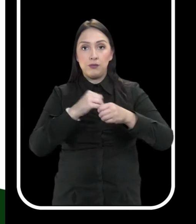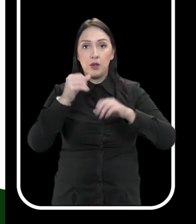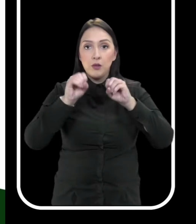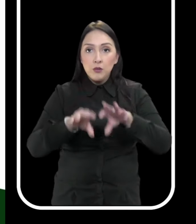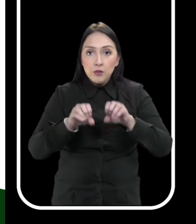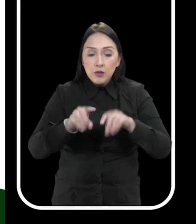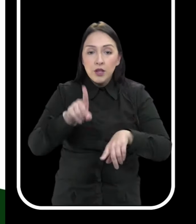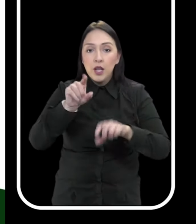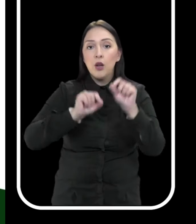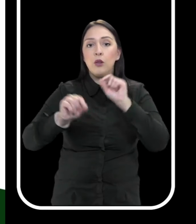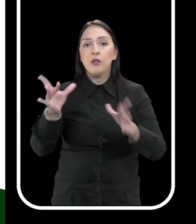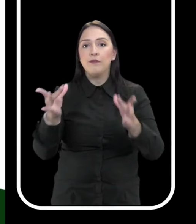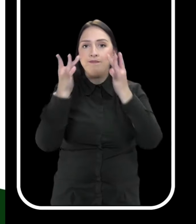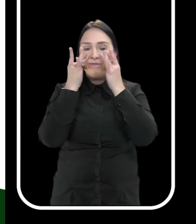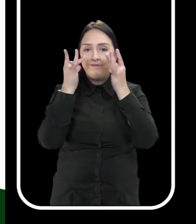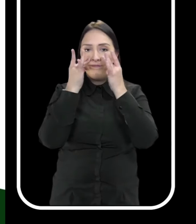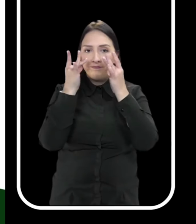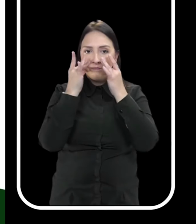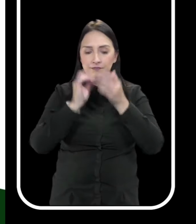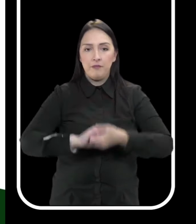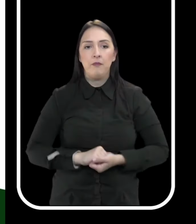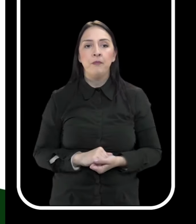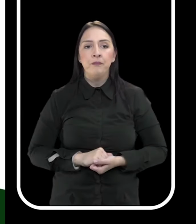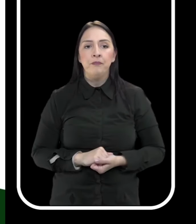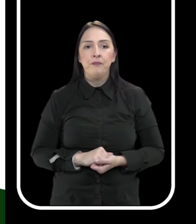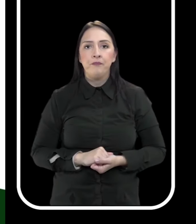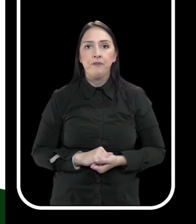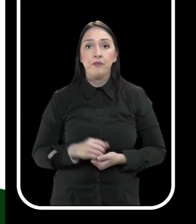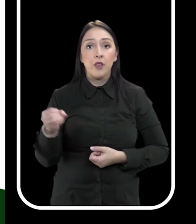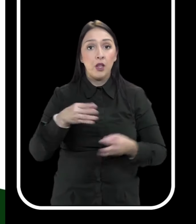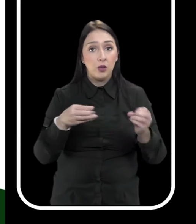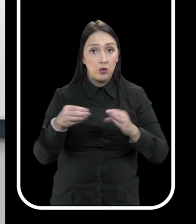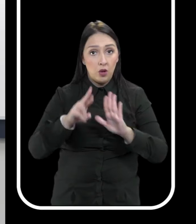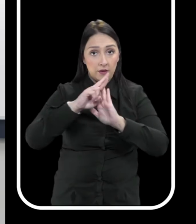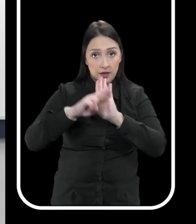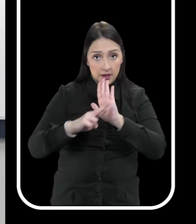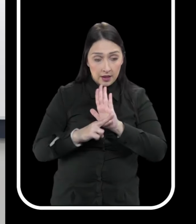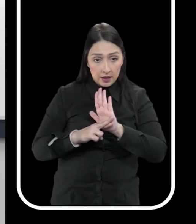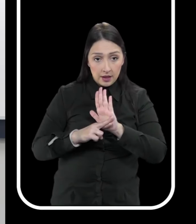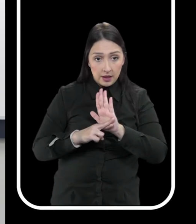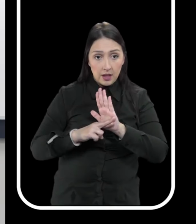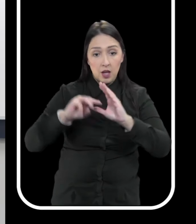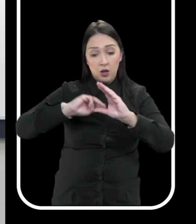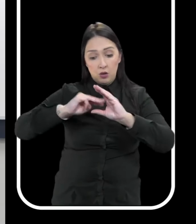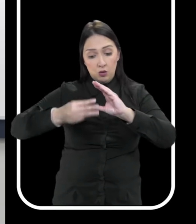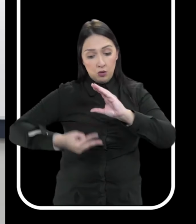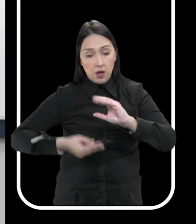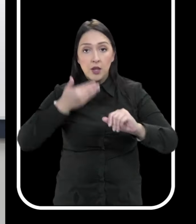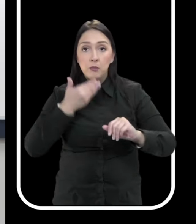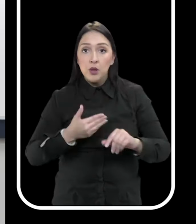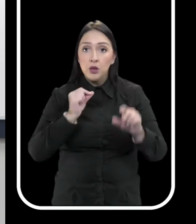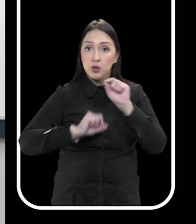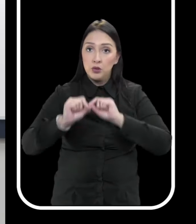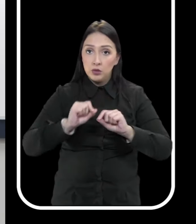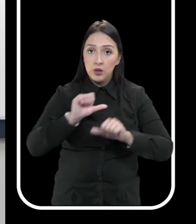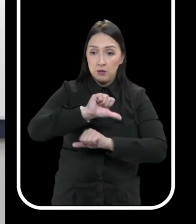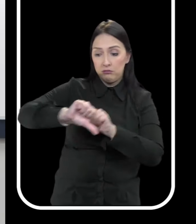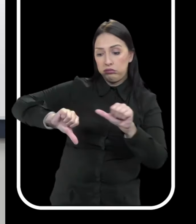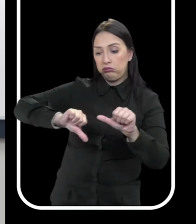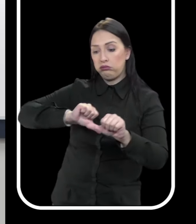distância, que é o desafio da presencialidade. Então, as novas diretrizes estabelecidas para o MEC